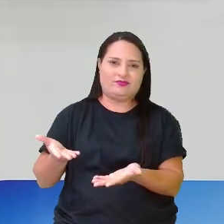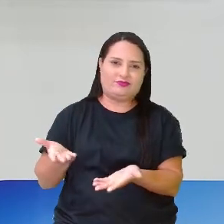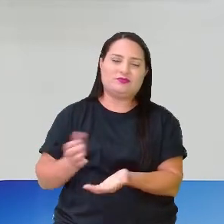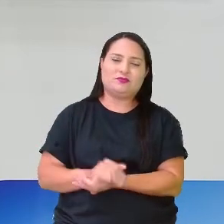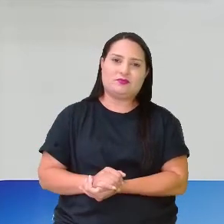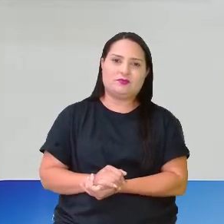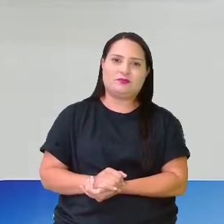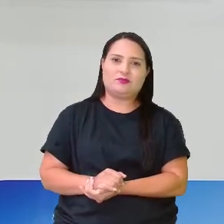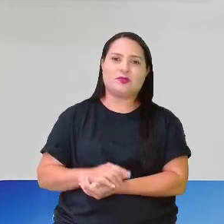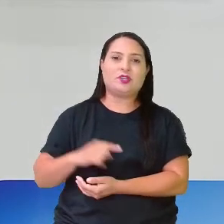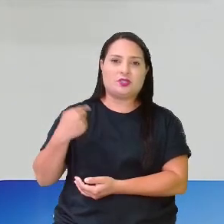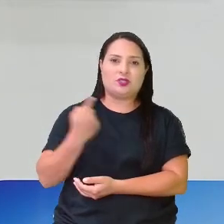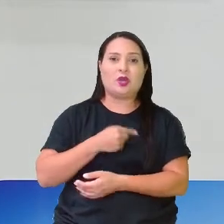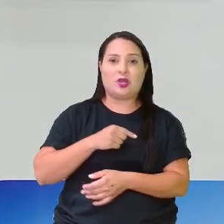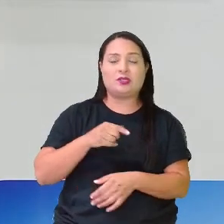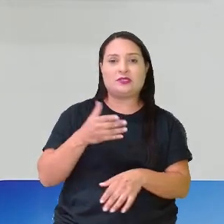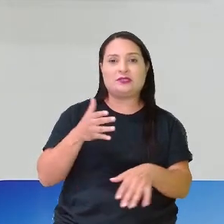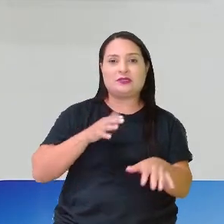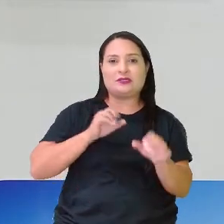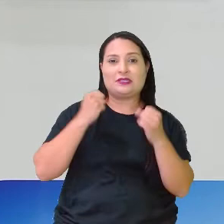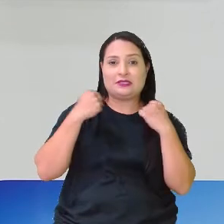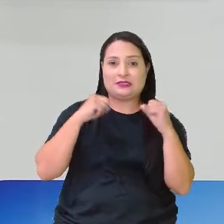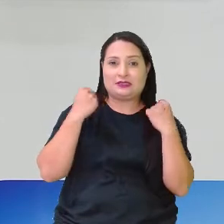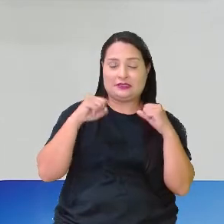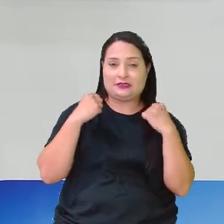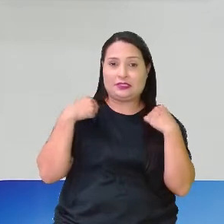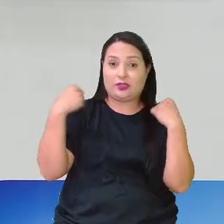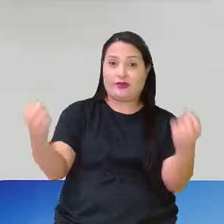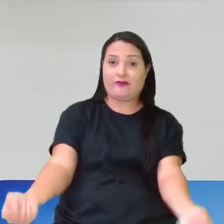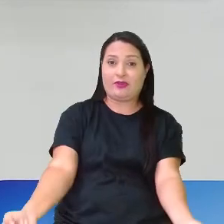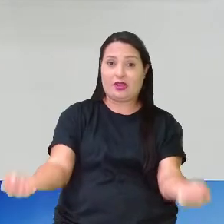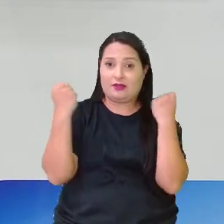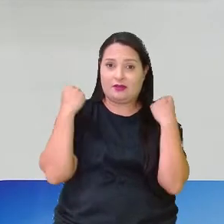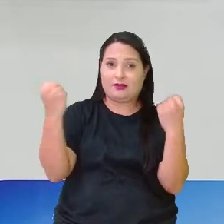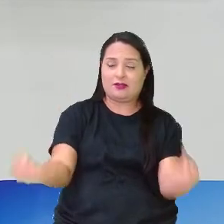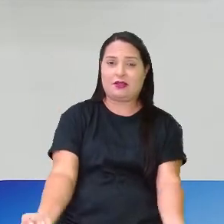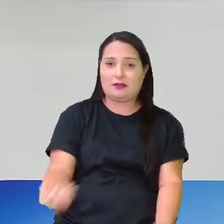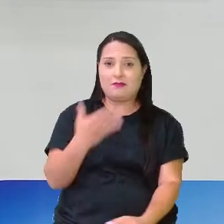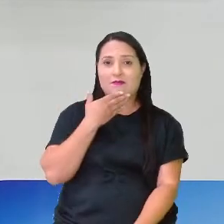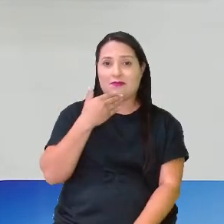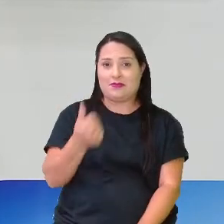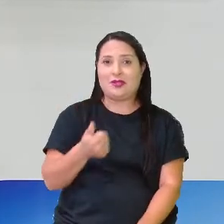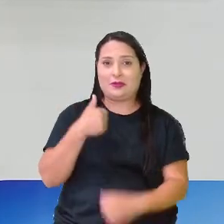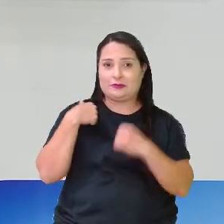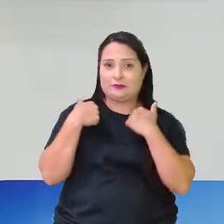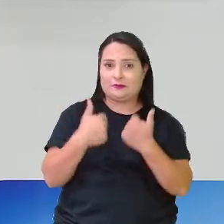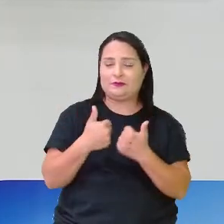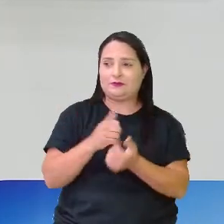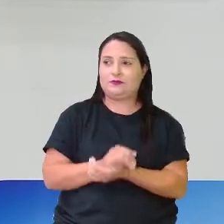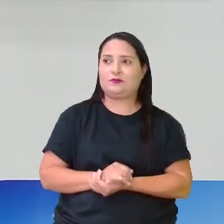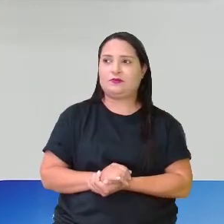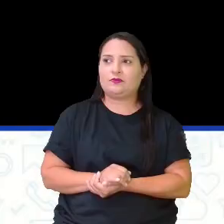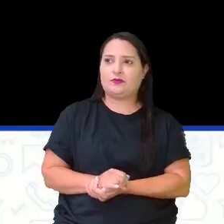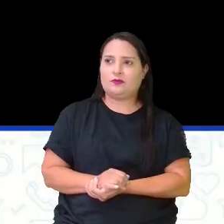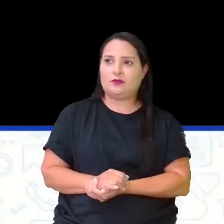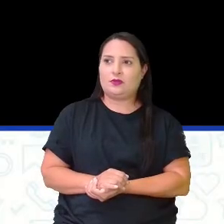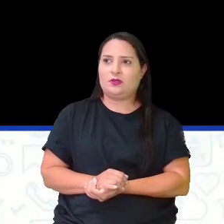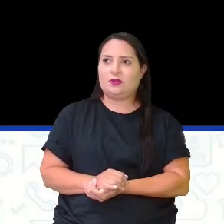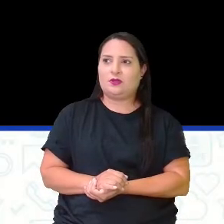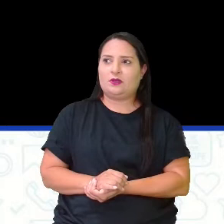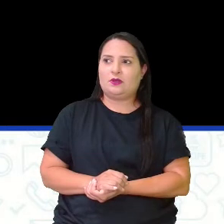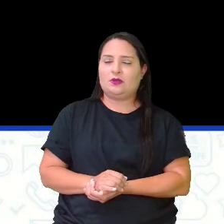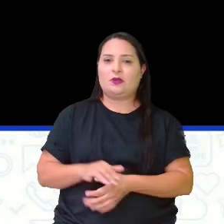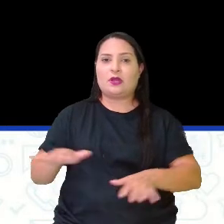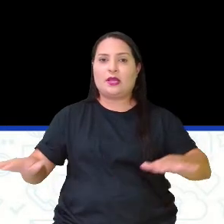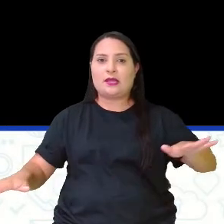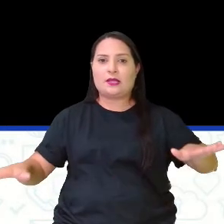Então, vamos fazer uns exercícios aí de flexibilidade, né, para melhorar isso aí. O nosso equilíbrio, aí já é outro,